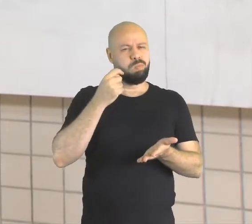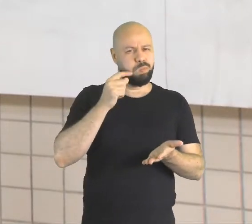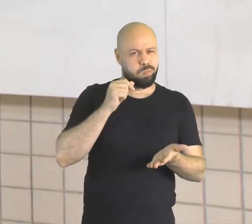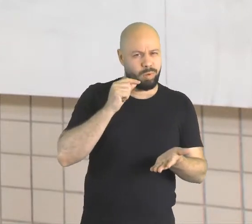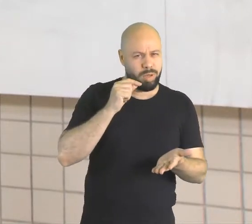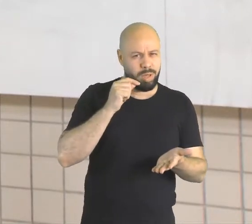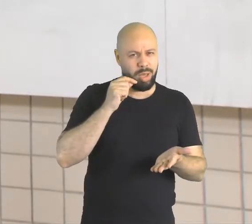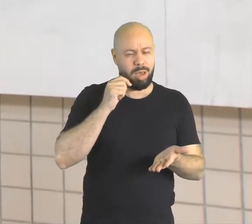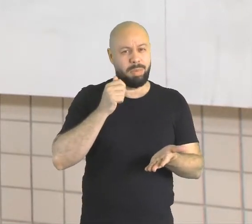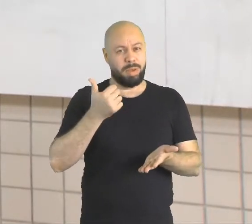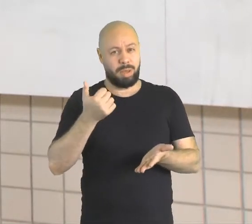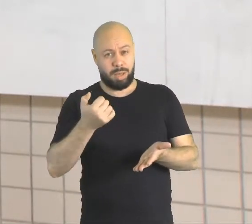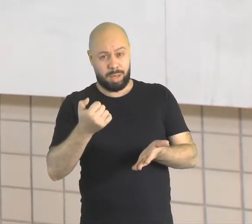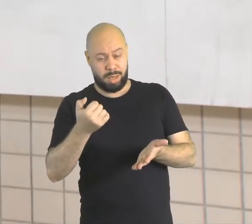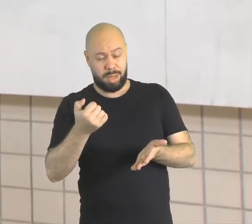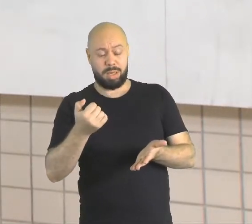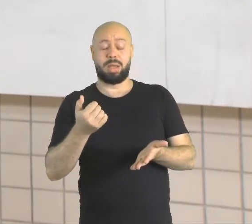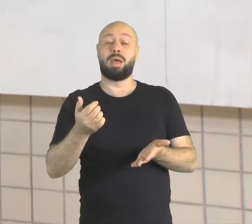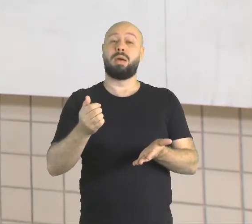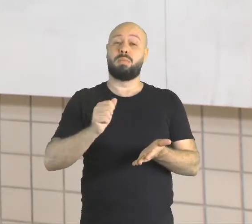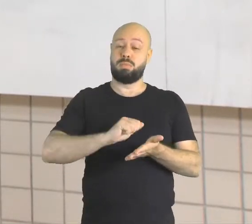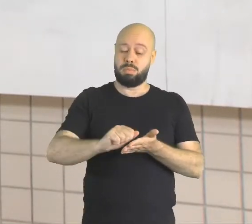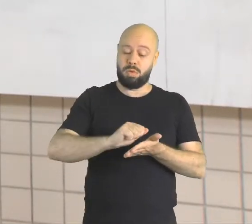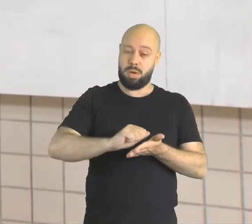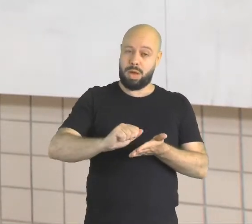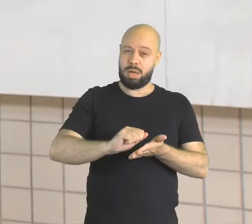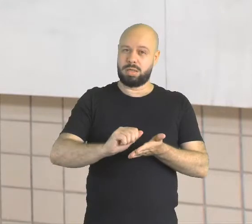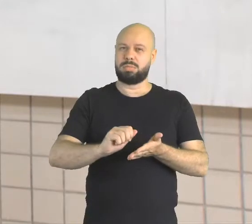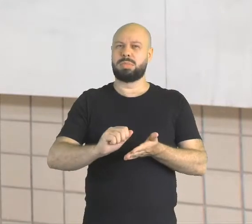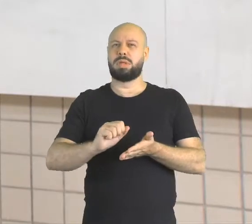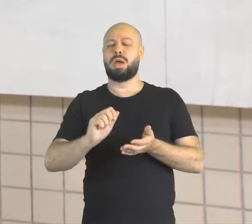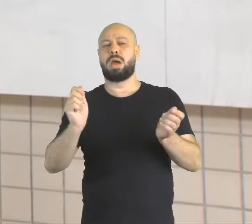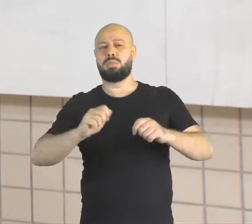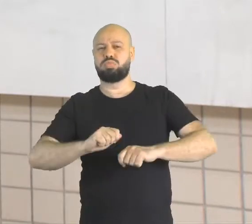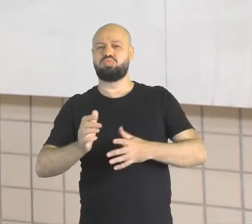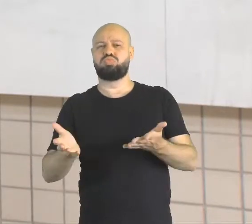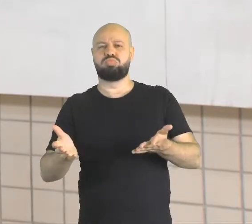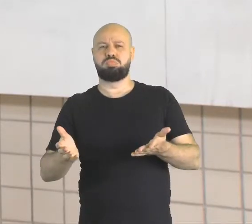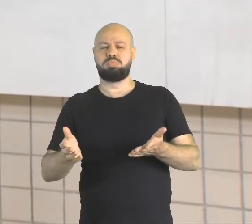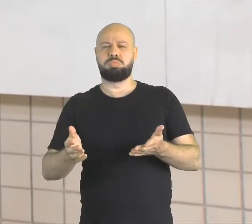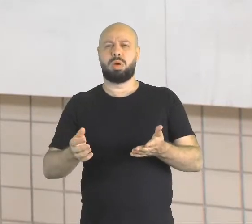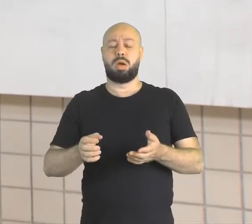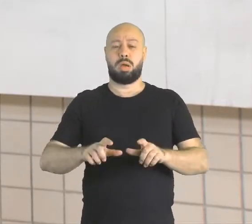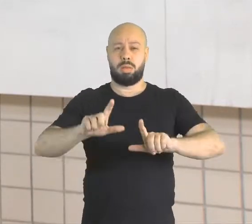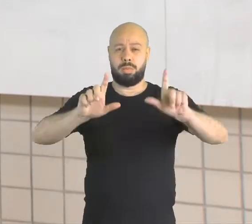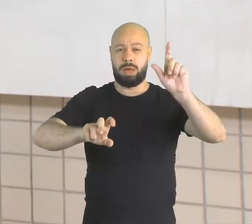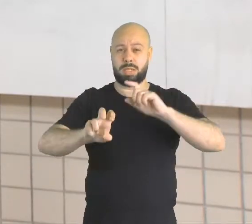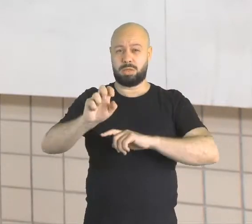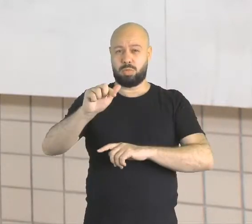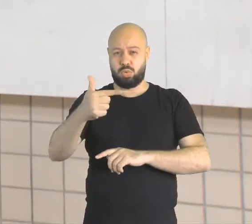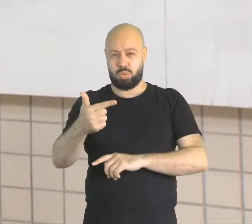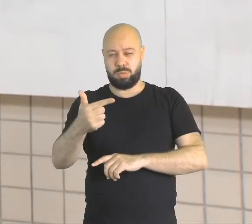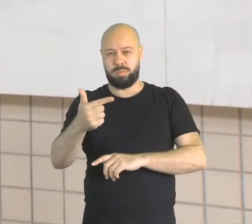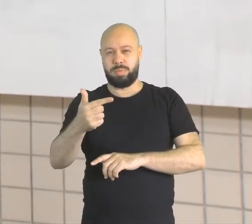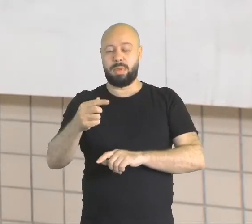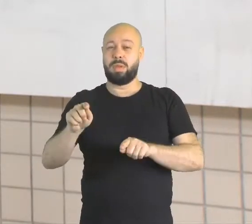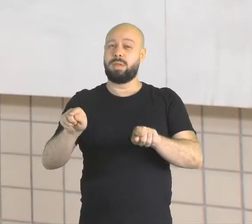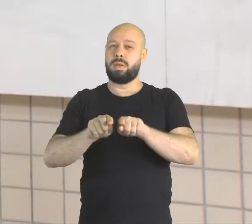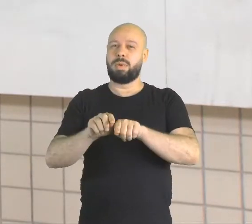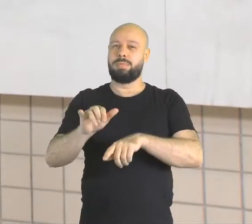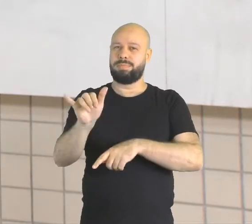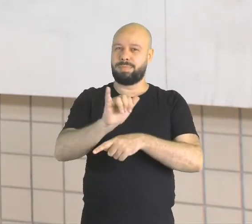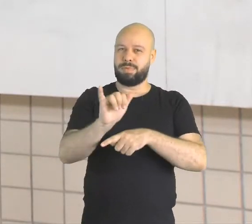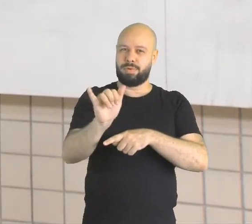borracha. Vocês podem assistir essa aula pelo canal da Prefeitura 5.2 e pelo YouTube através